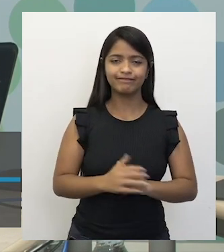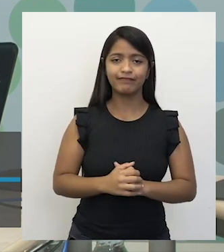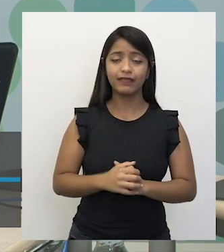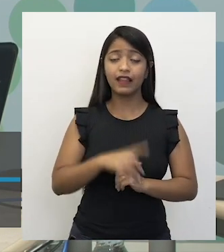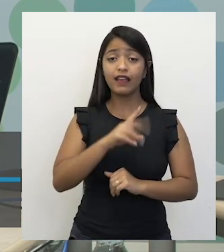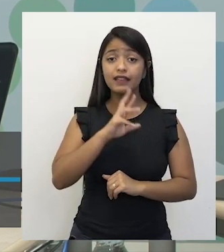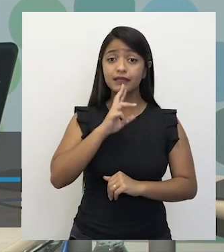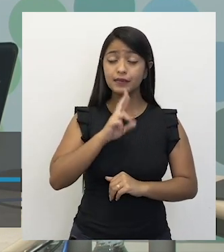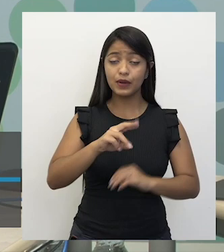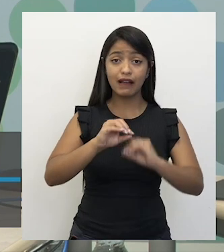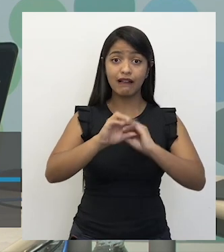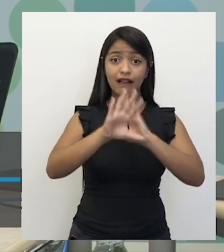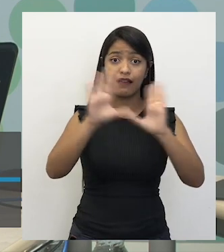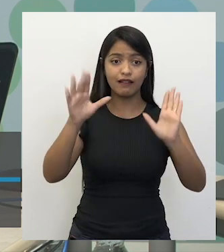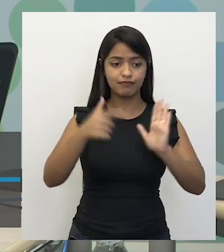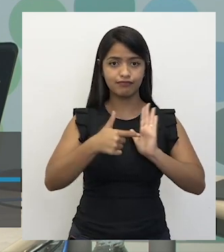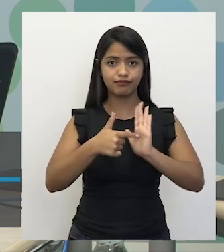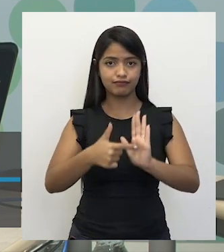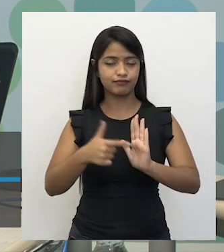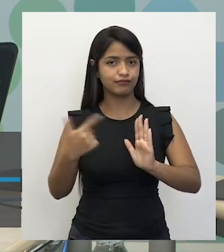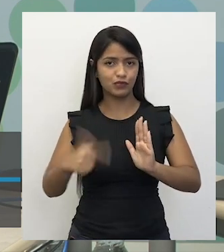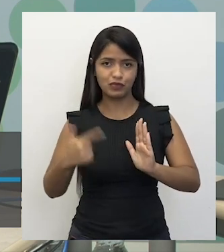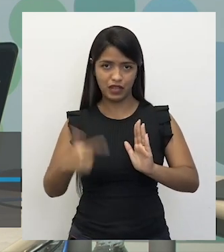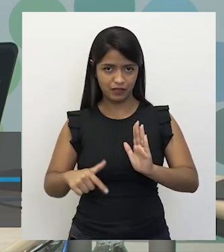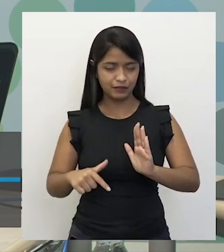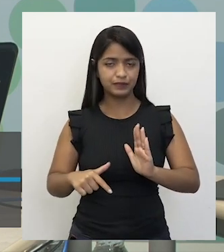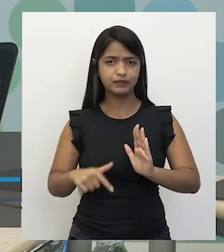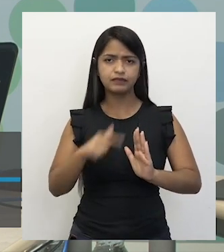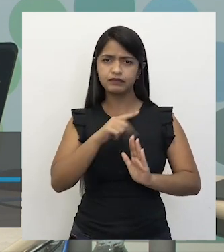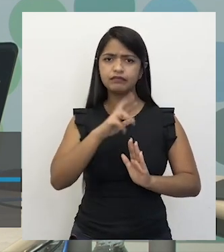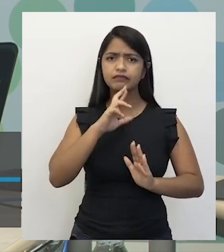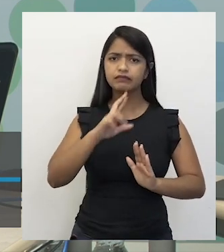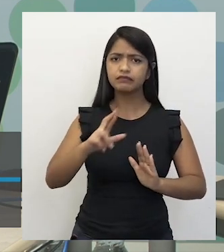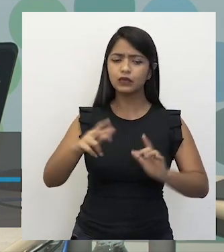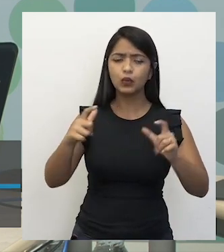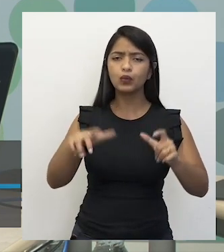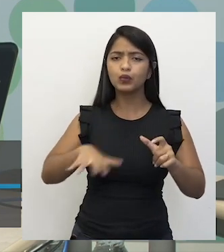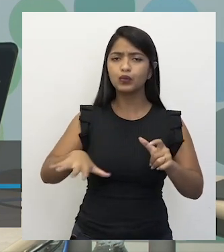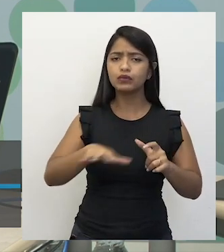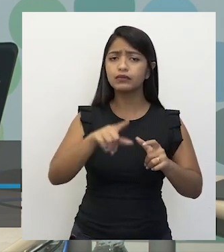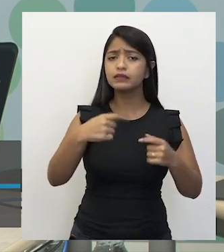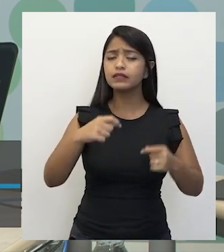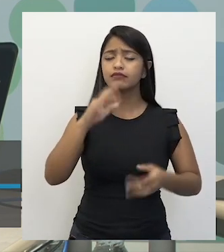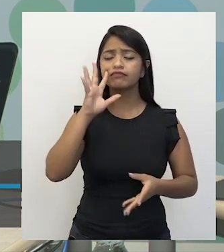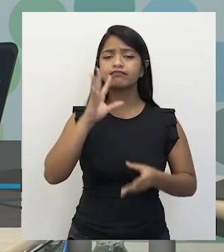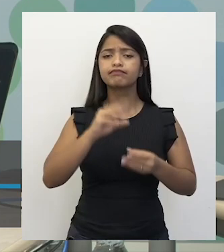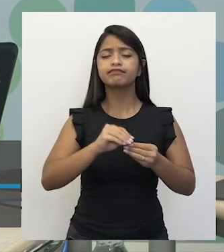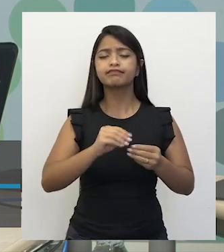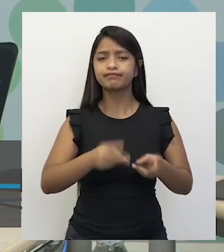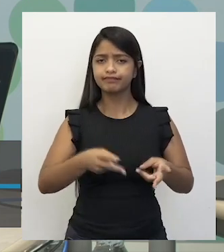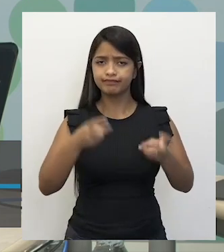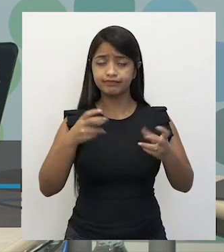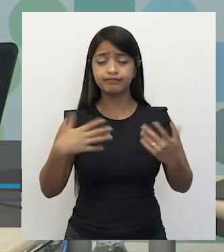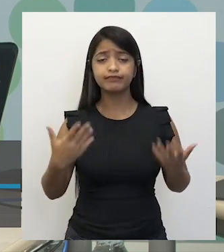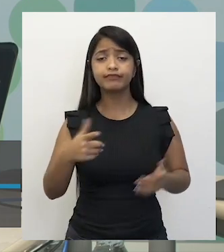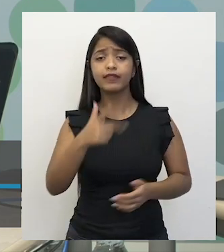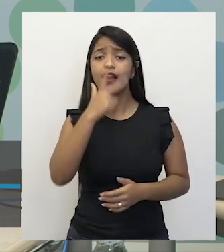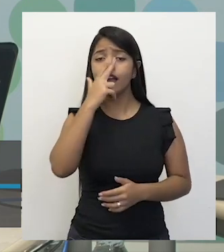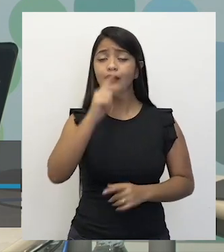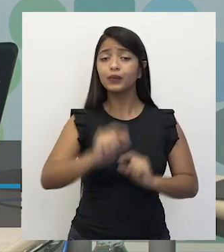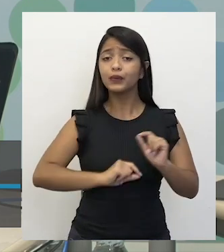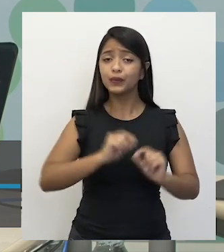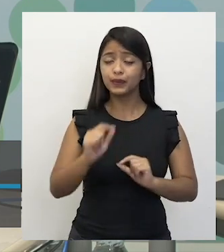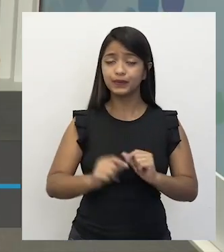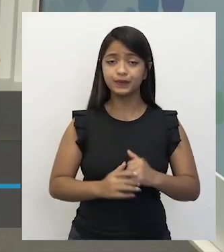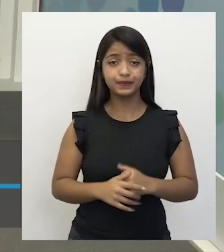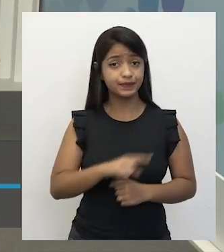está explícita, não está clara. Porque eles falam onde está, vocês têm que deduzir. Então, amores, o que vocês colocaram?